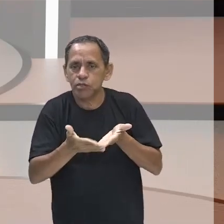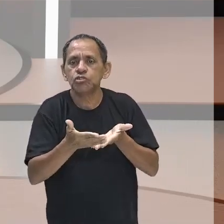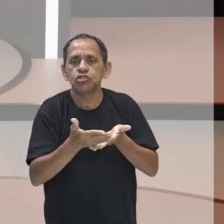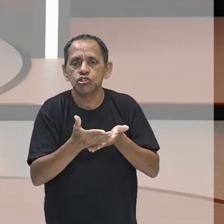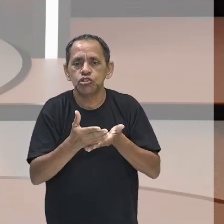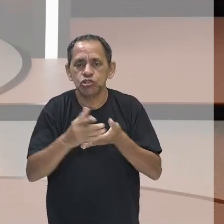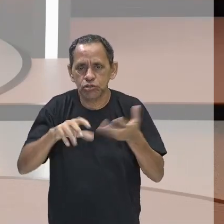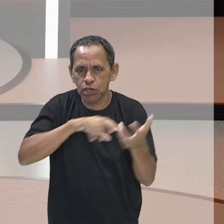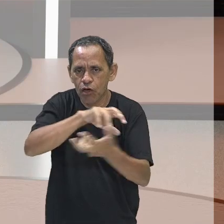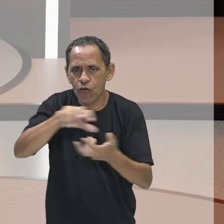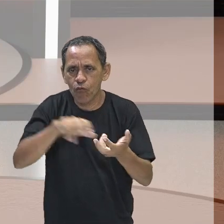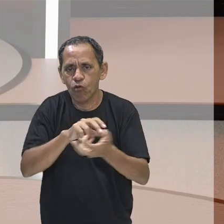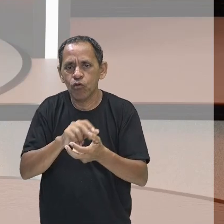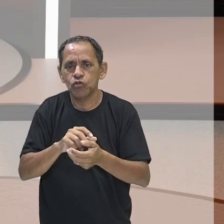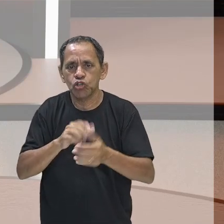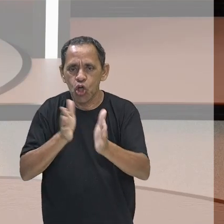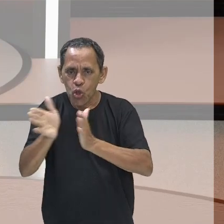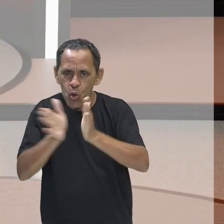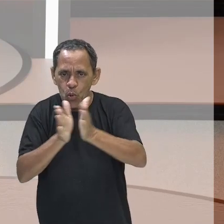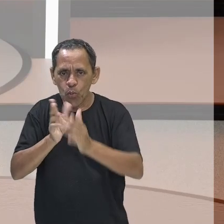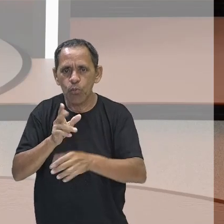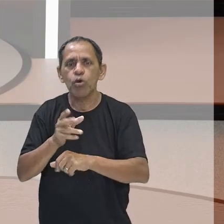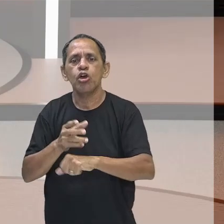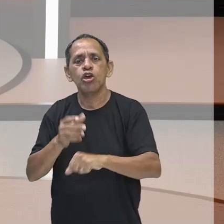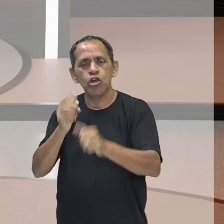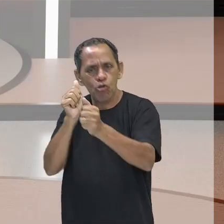período neolítico, eles começam a se